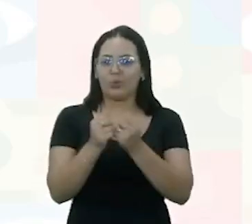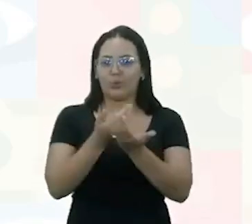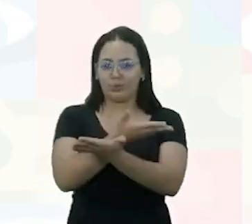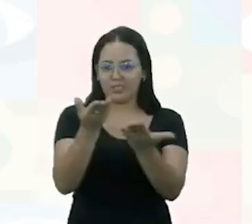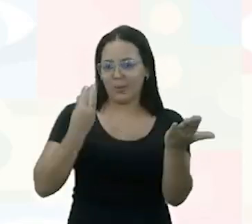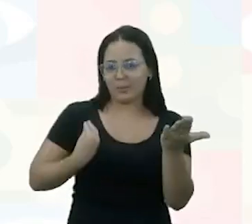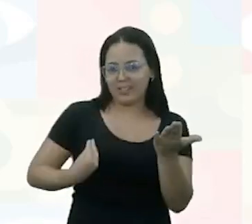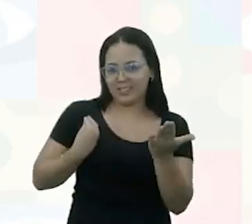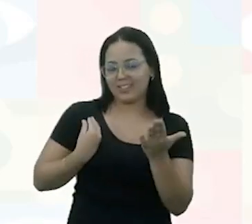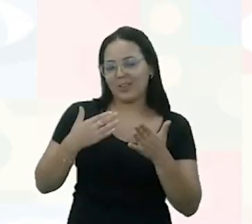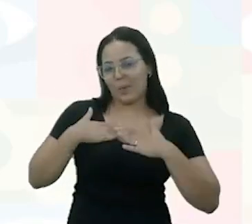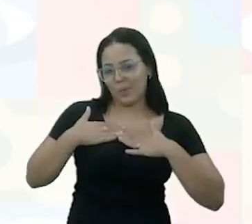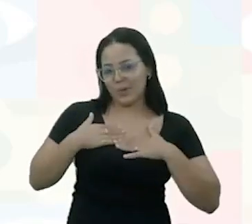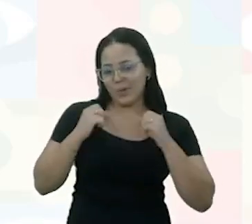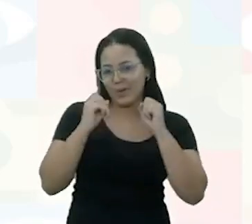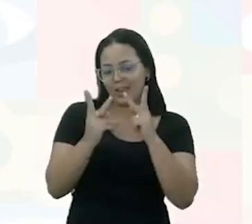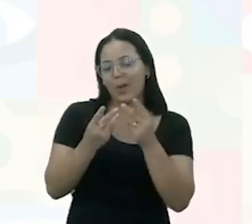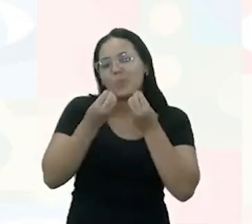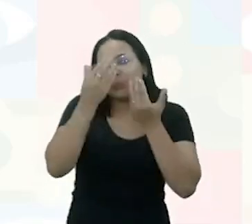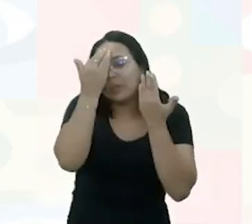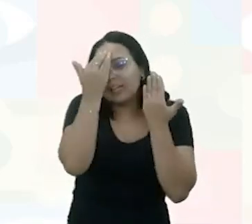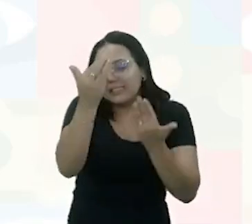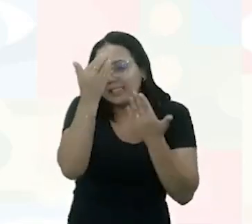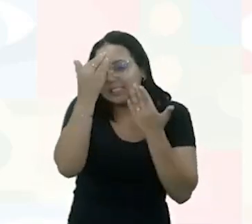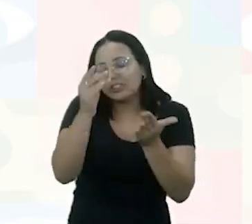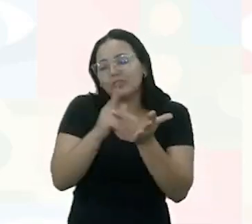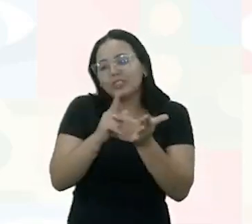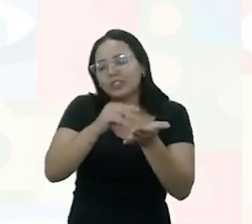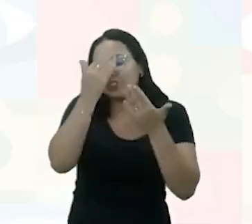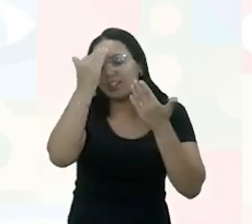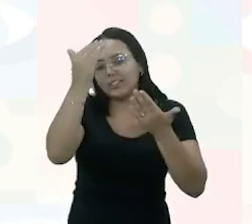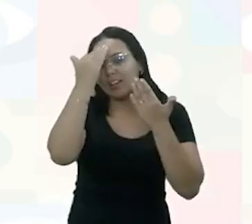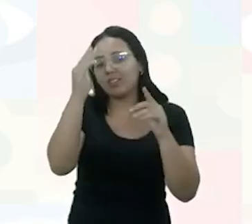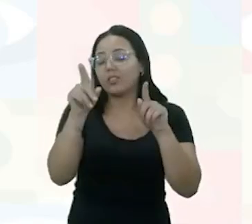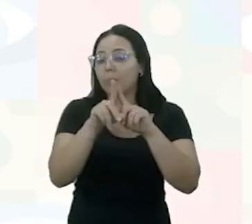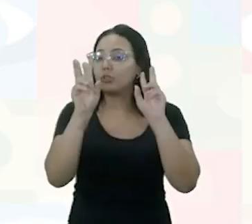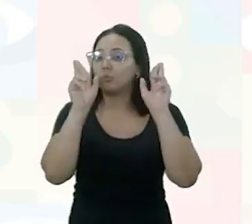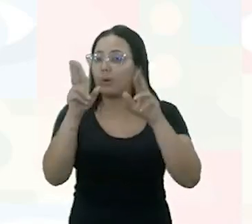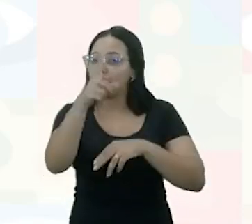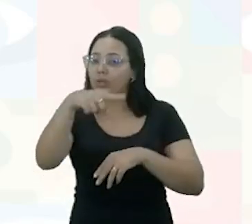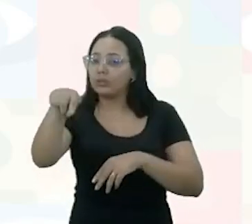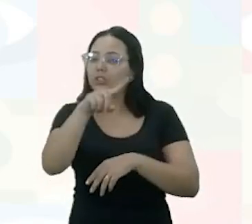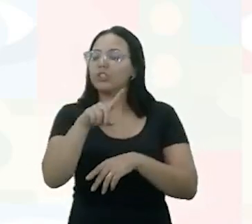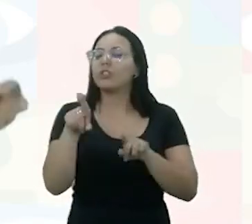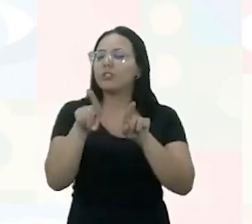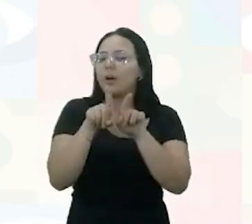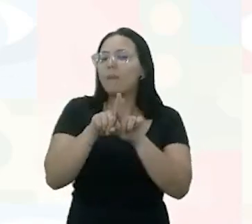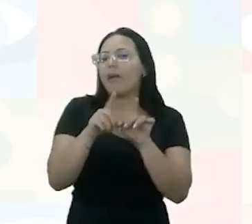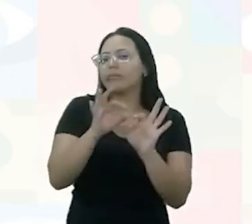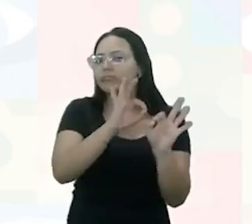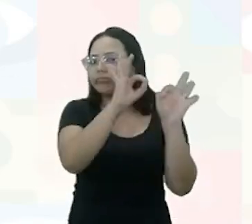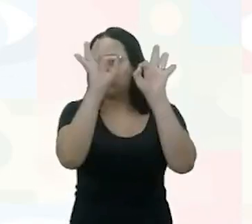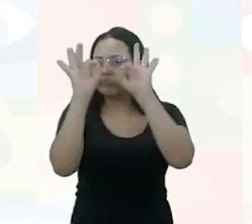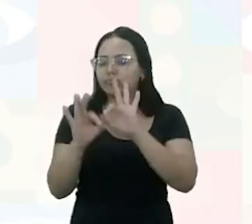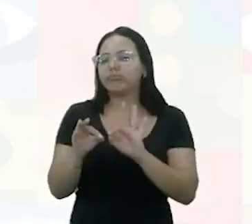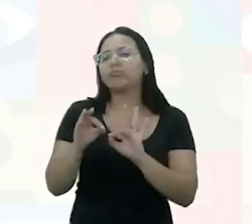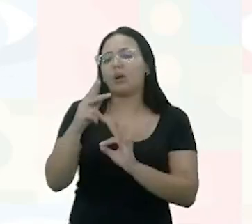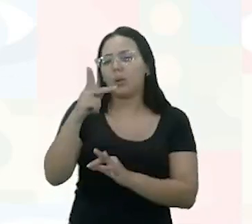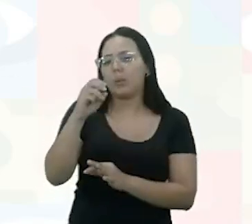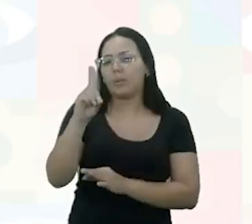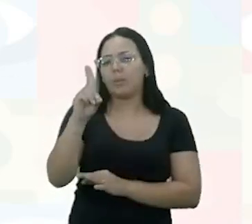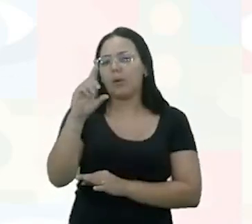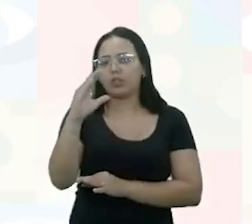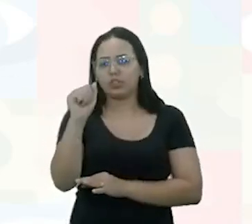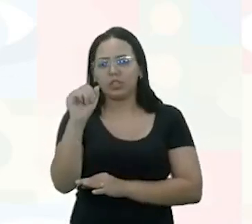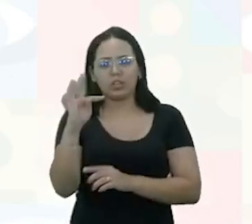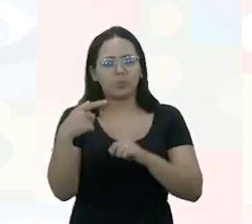aqui comigo. Sou muito grata, na verdade, e espero que vocês ouçam o podcast, vai estar muito